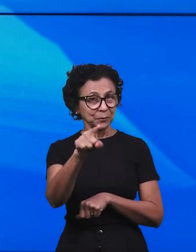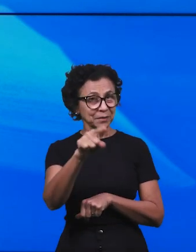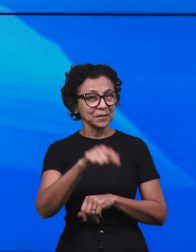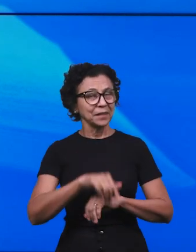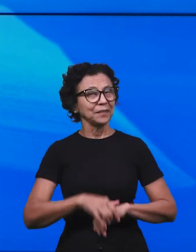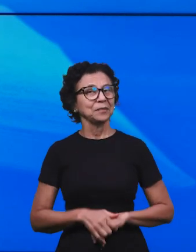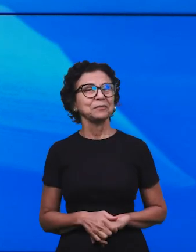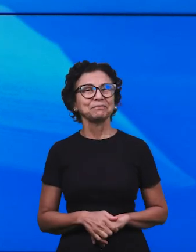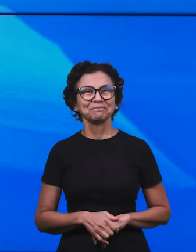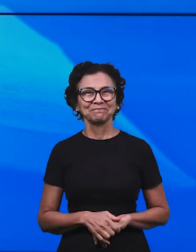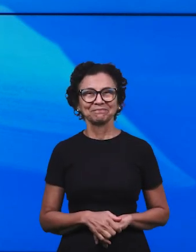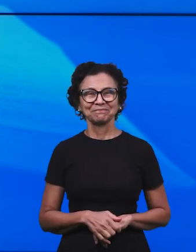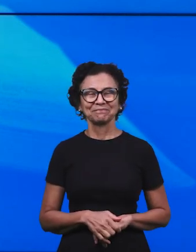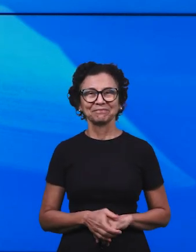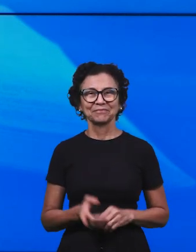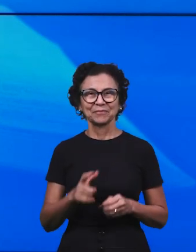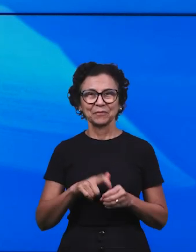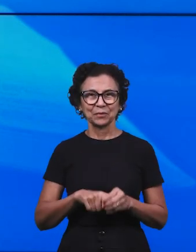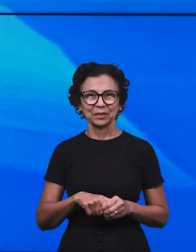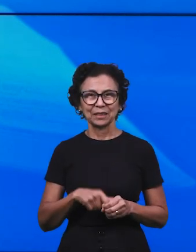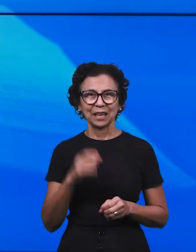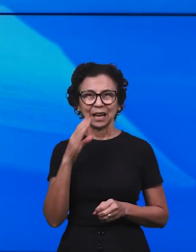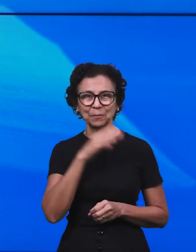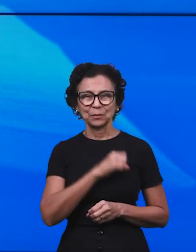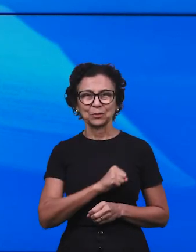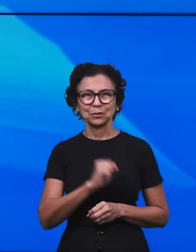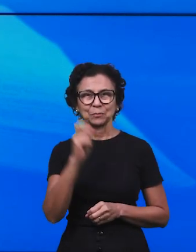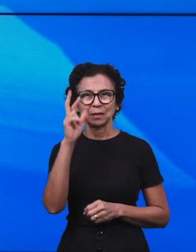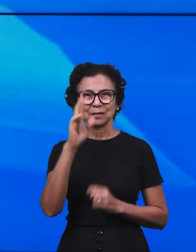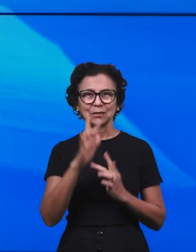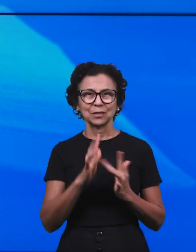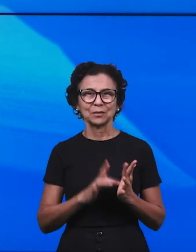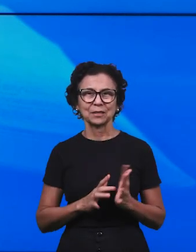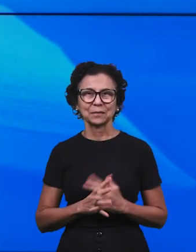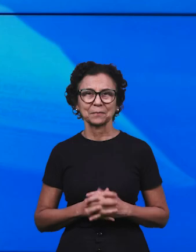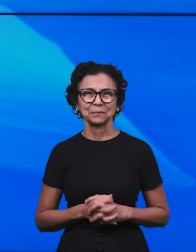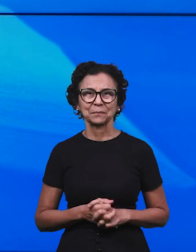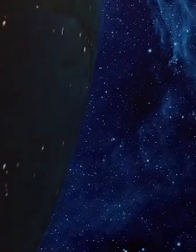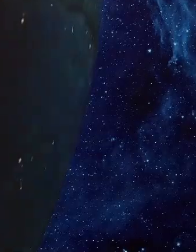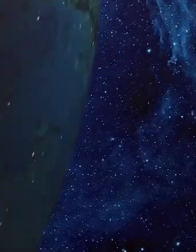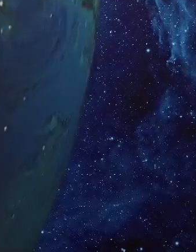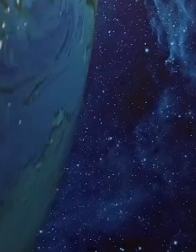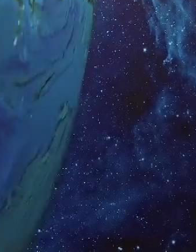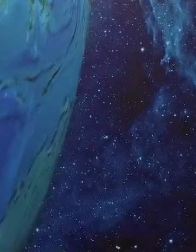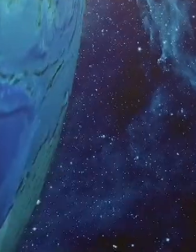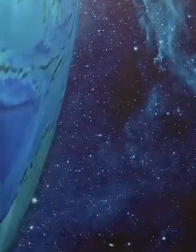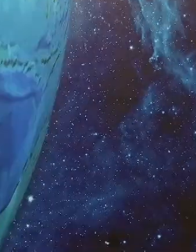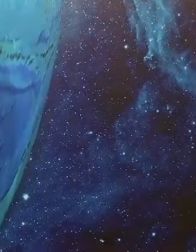aguardamos lá. Daqui a pouco estaremos de volta. Até lá então, e a paz do Senhor Jesus.